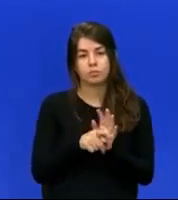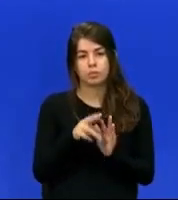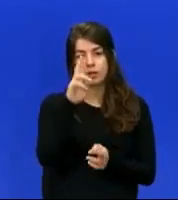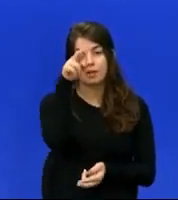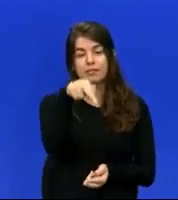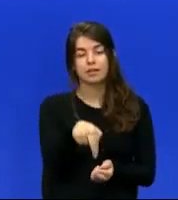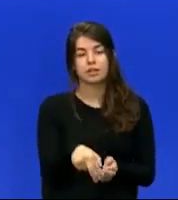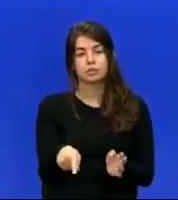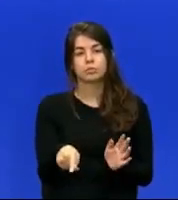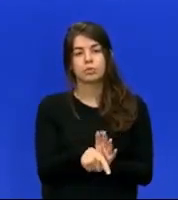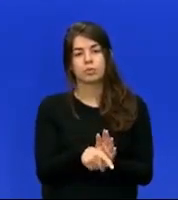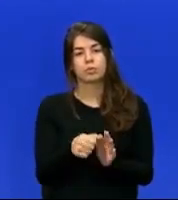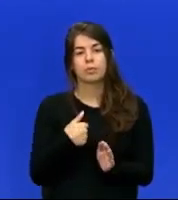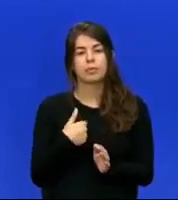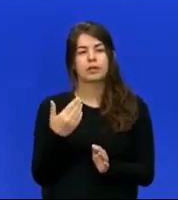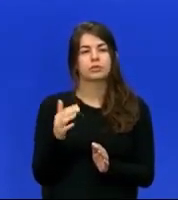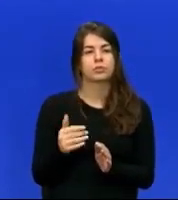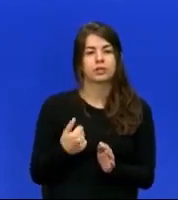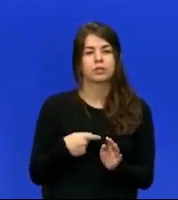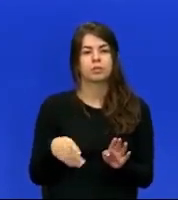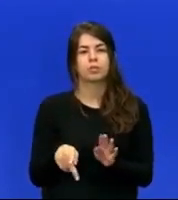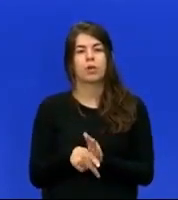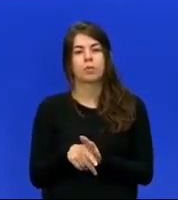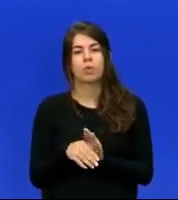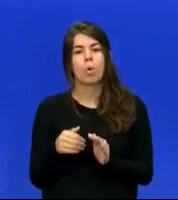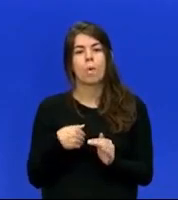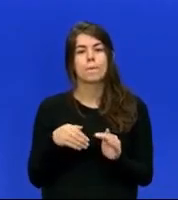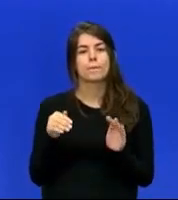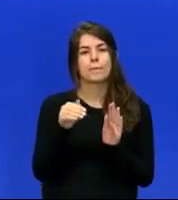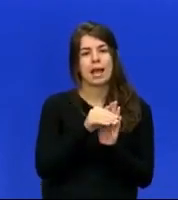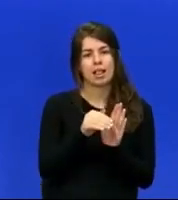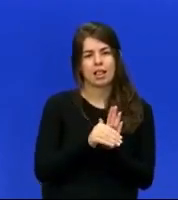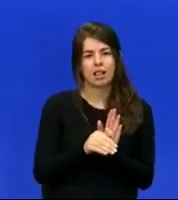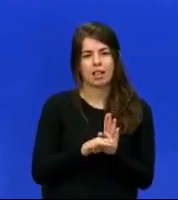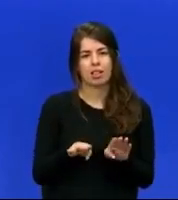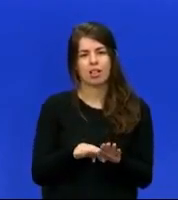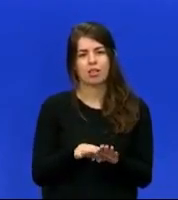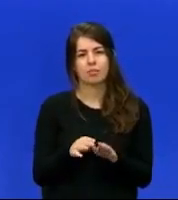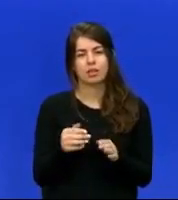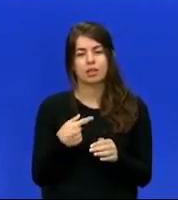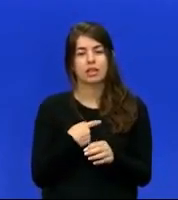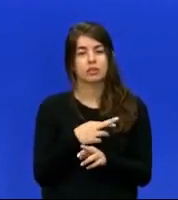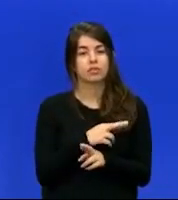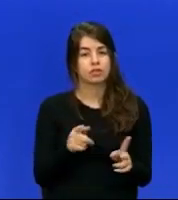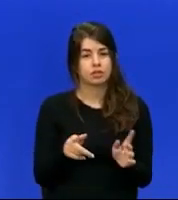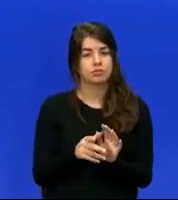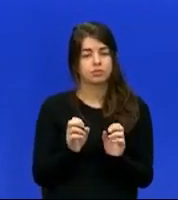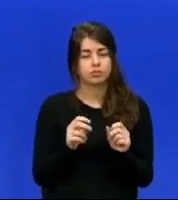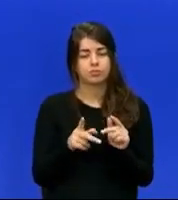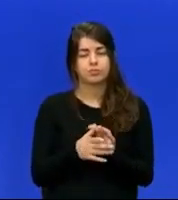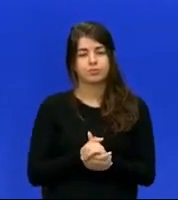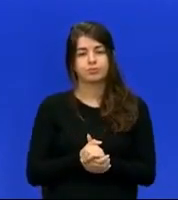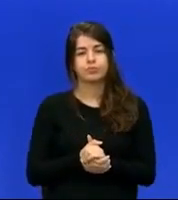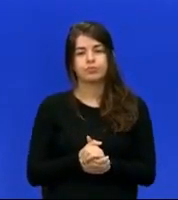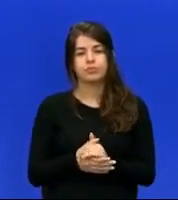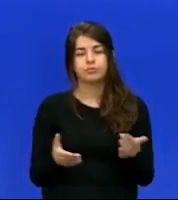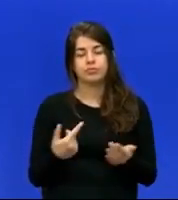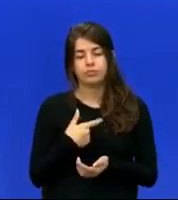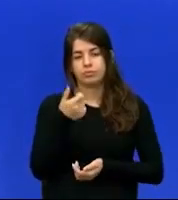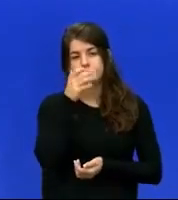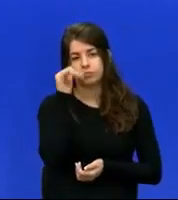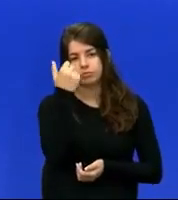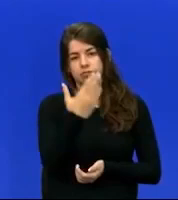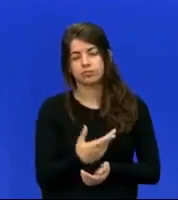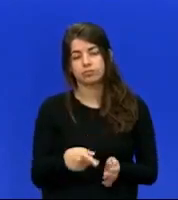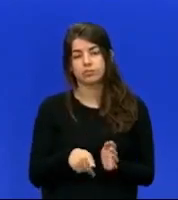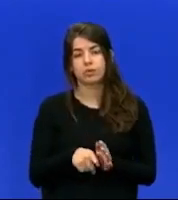a média, a desvio padrão, que Poisson você não trabalha. Ok? Então, nesse caso,